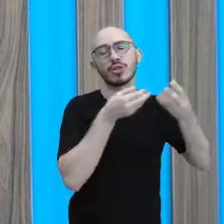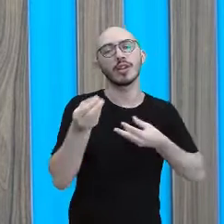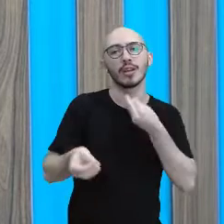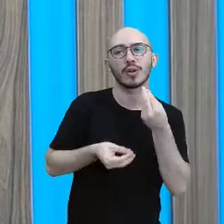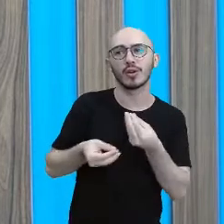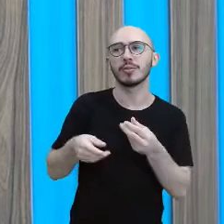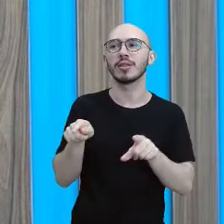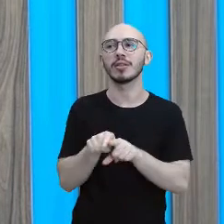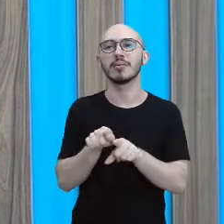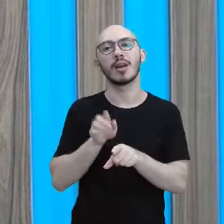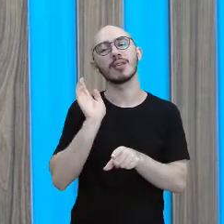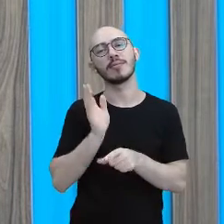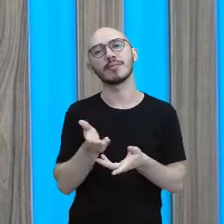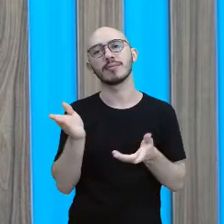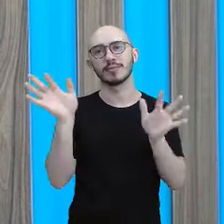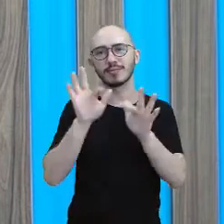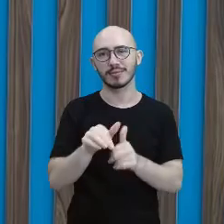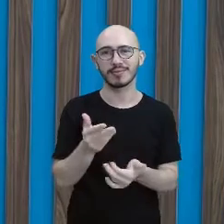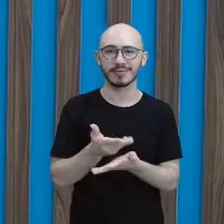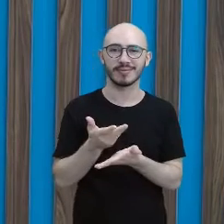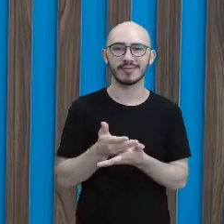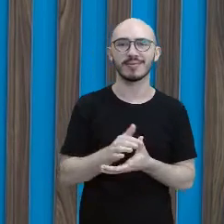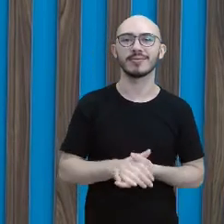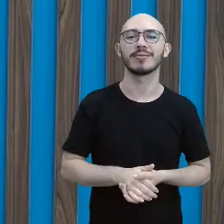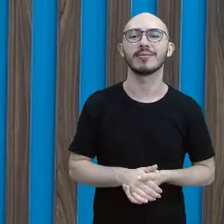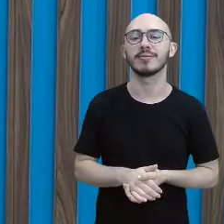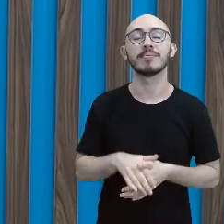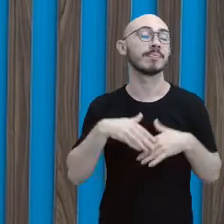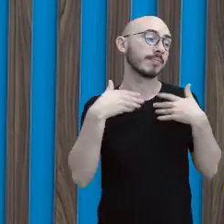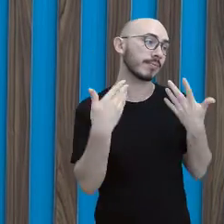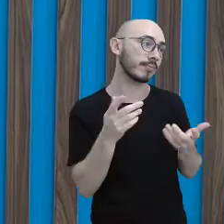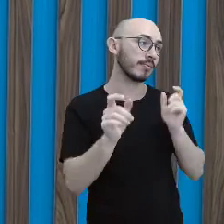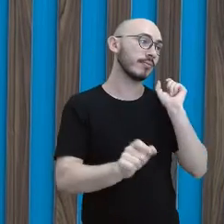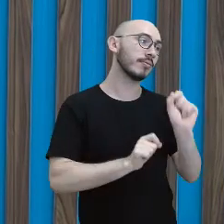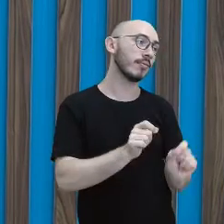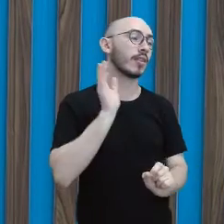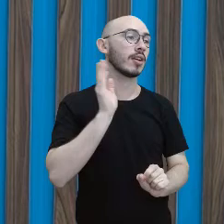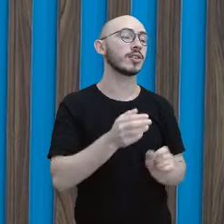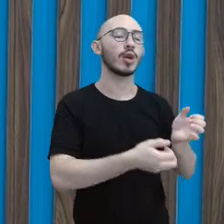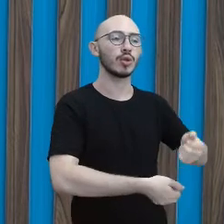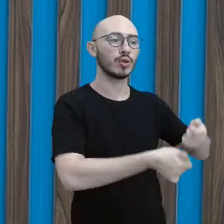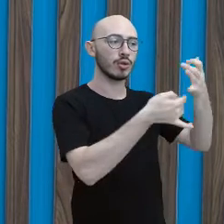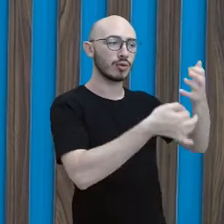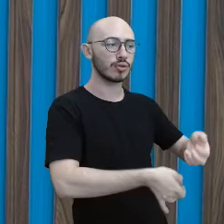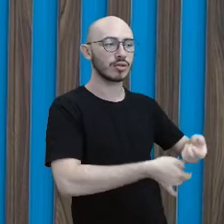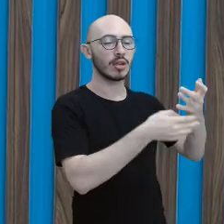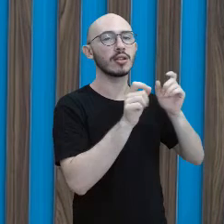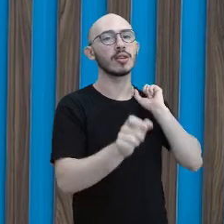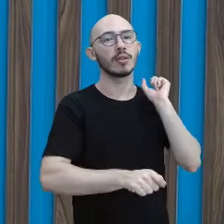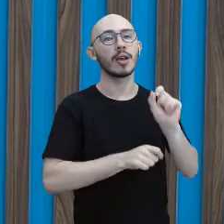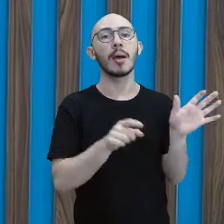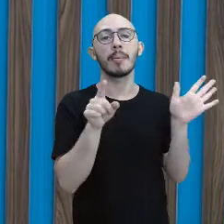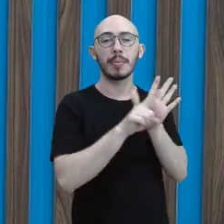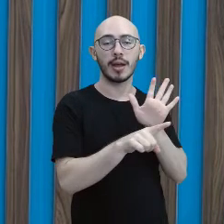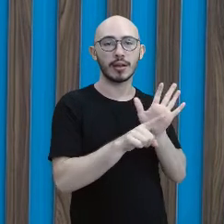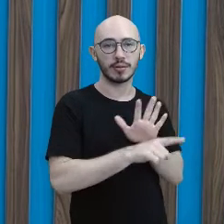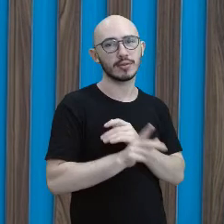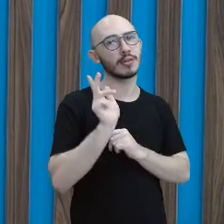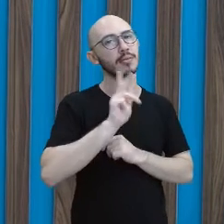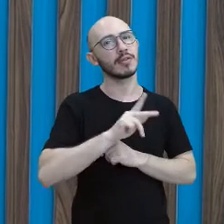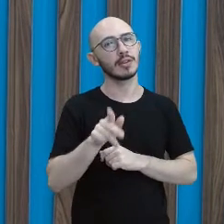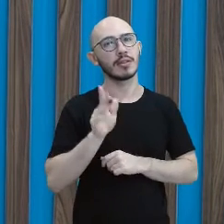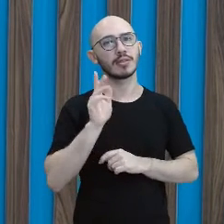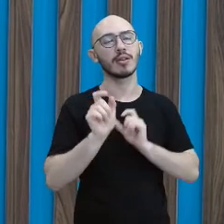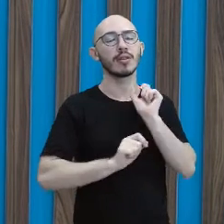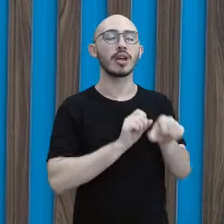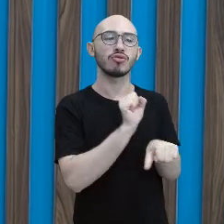suas considerações finais. Vai lá, Briane. Bom, pessoal, já coloquei aqui no chat os questionamentos que o professor Tiago colocou, né? E aí a